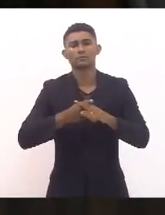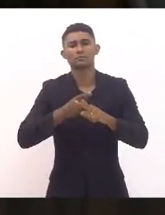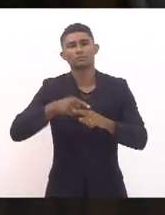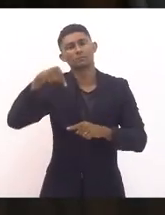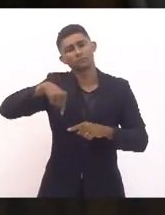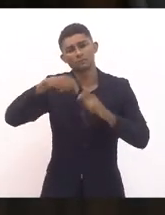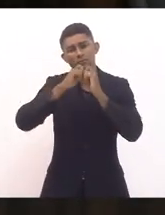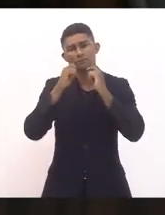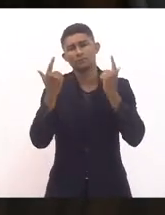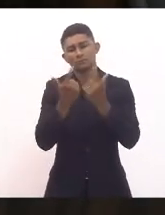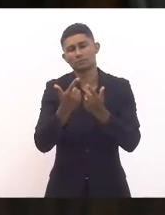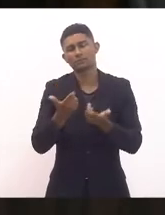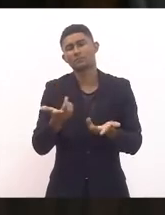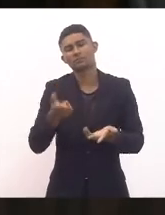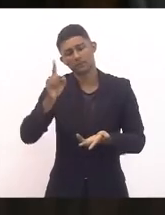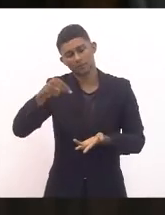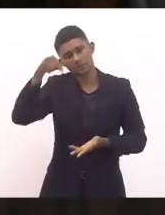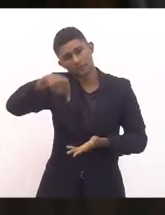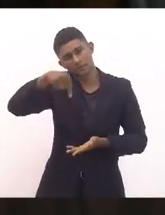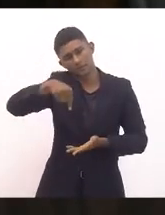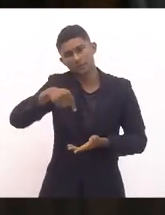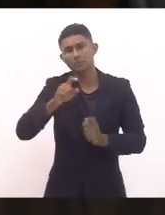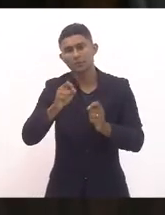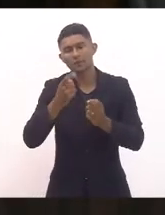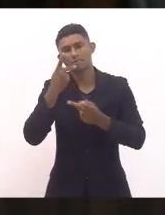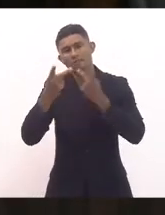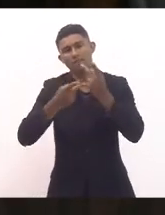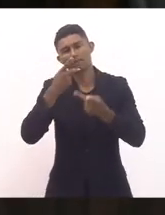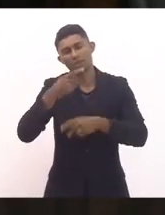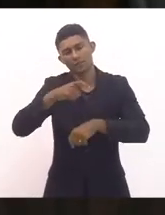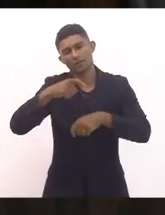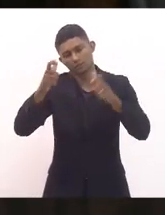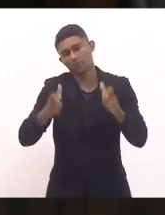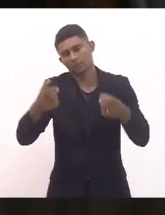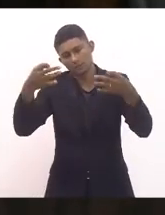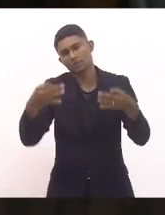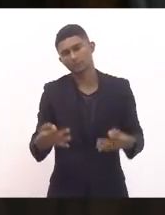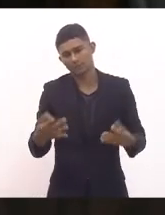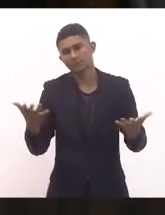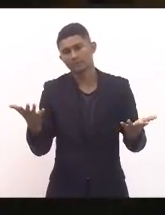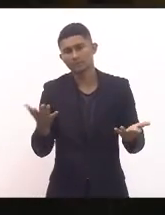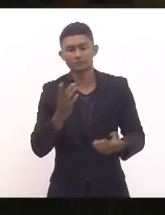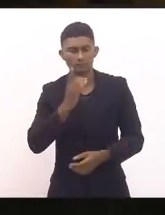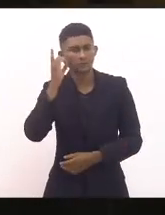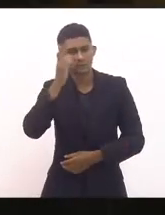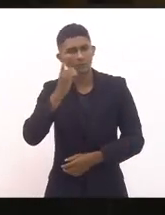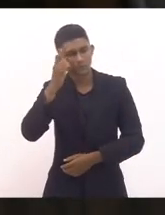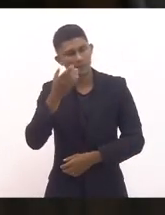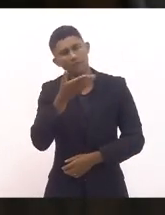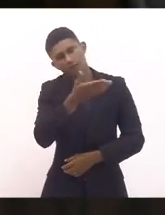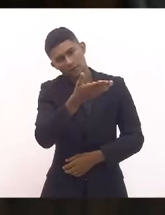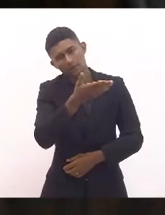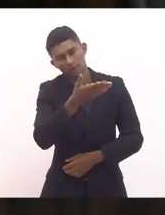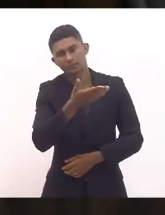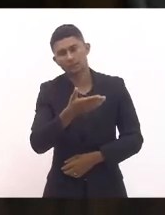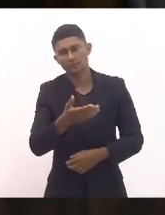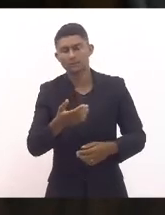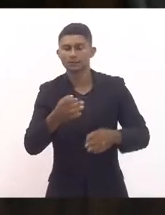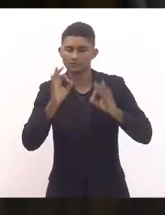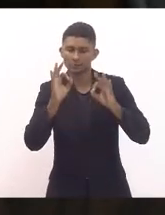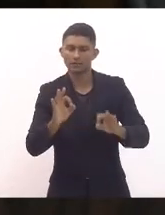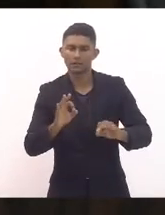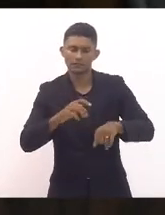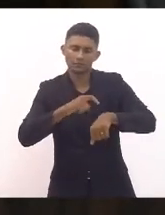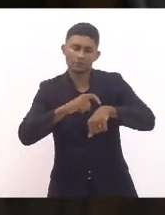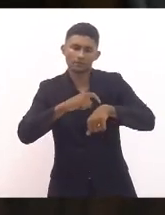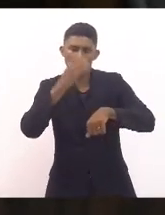é isso. É um local de falar, de falar. Aqui e a deputada está com a sua fala garantida para a